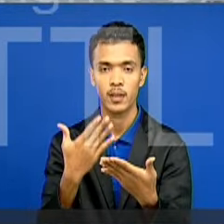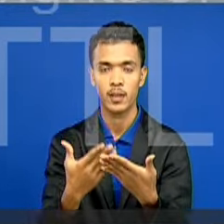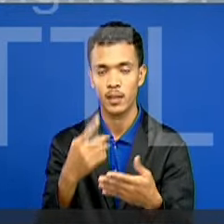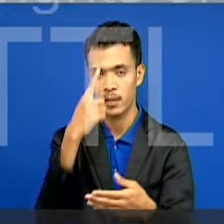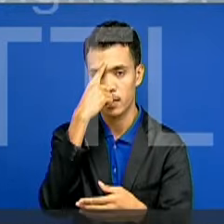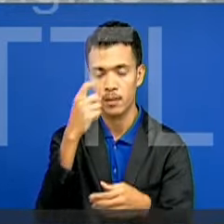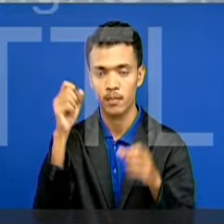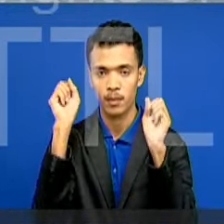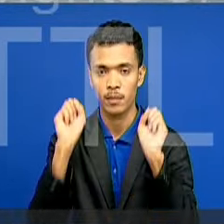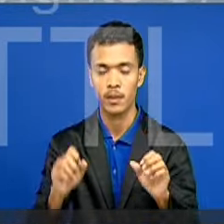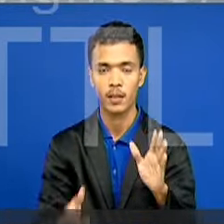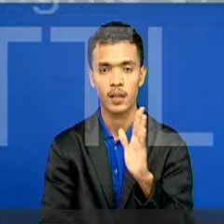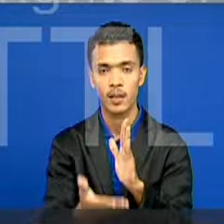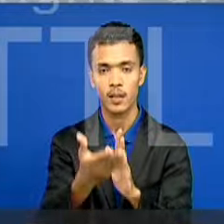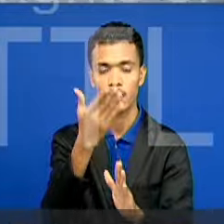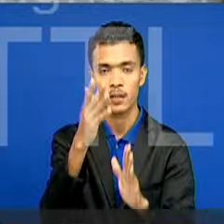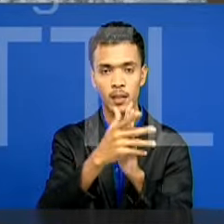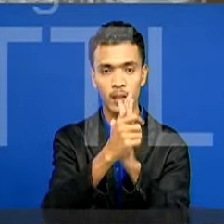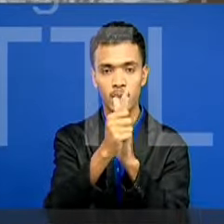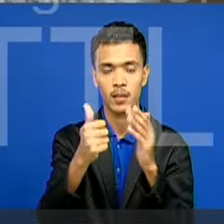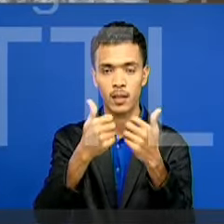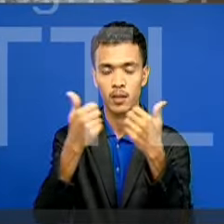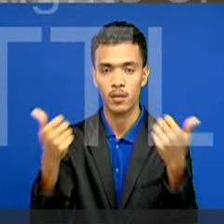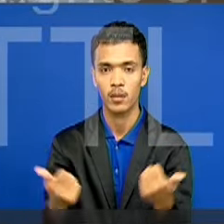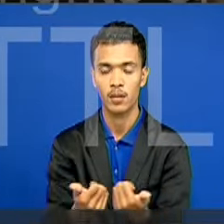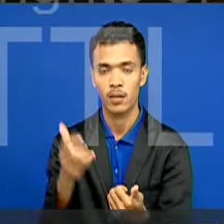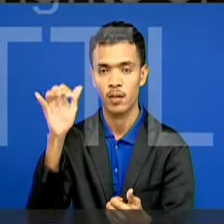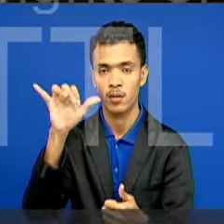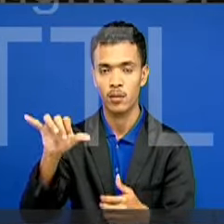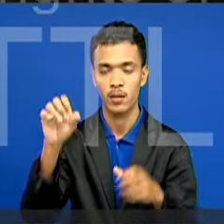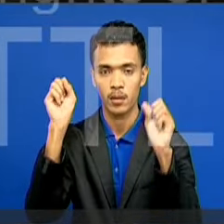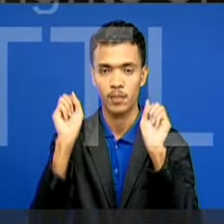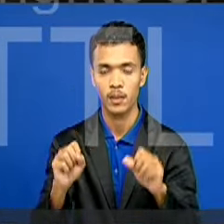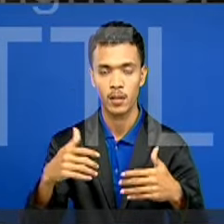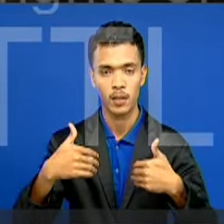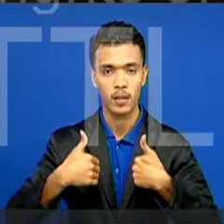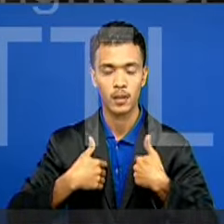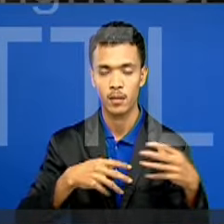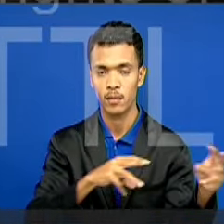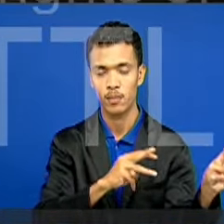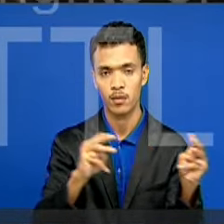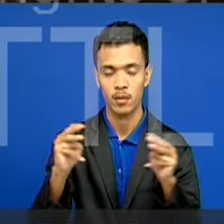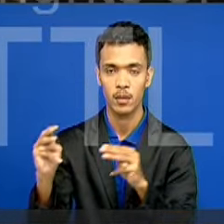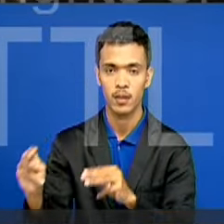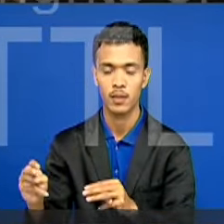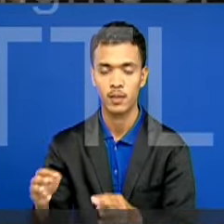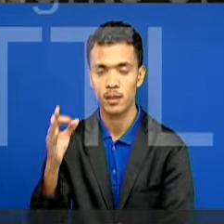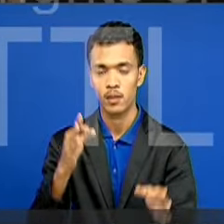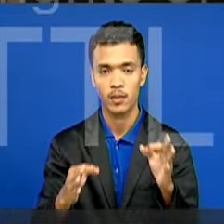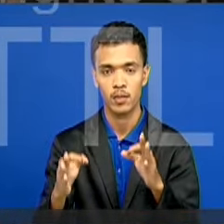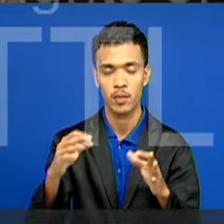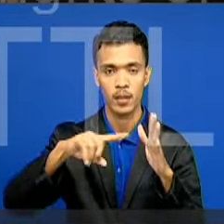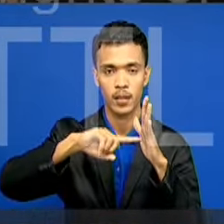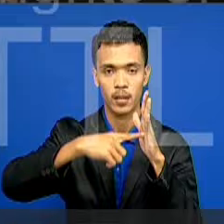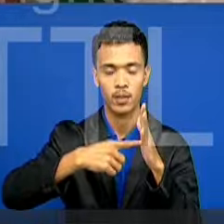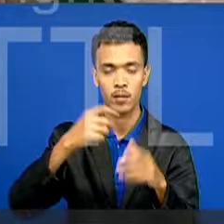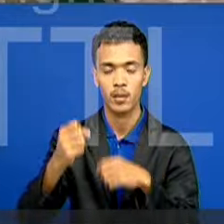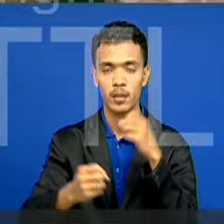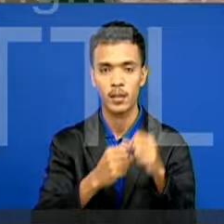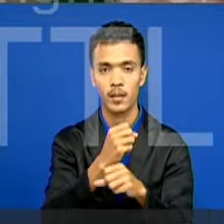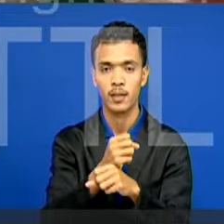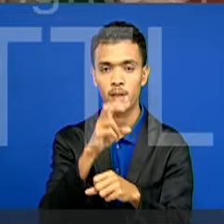atu hasai conhecimento ba asosiasaun sira, nune bele iha mudança ba produção fini. Além de neha huhusi tinang rihun